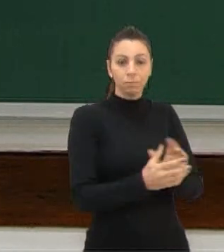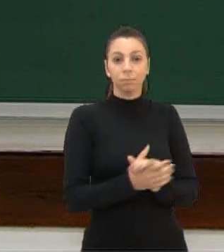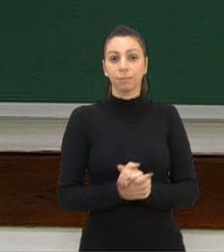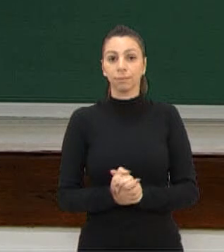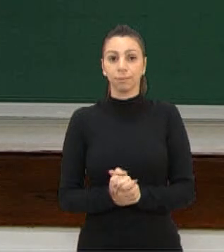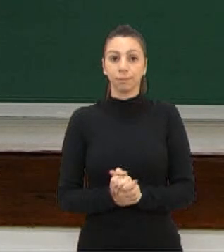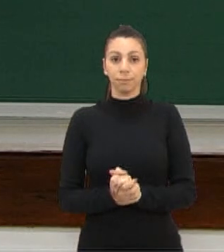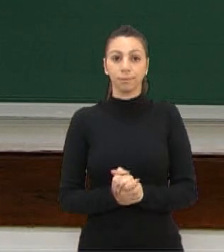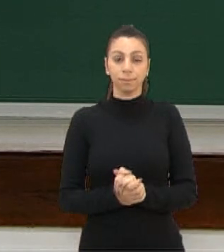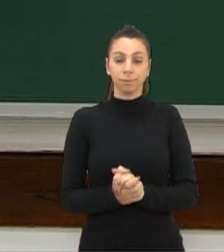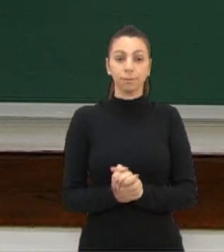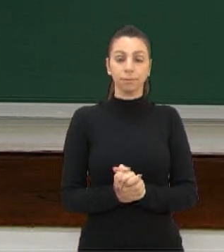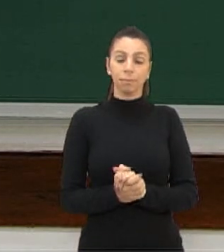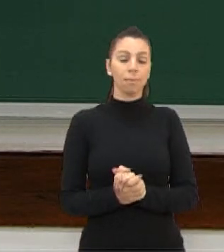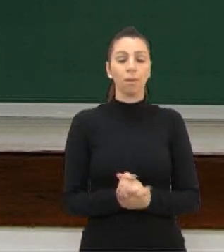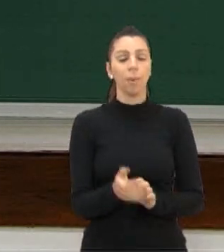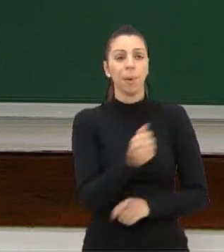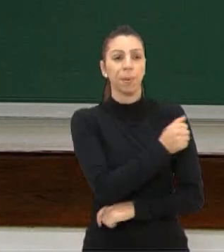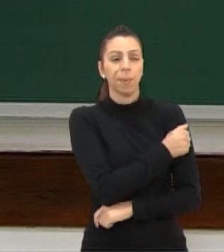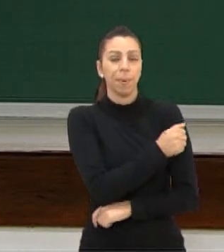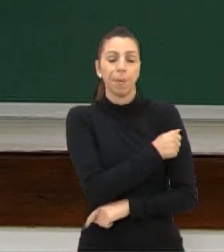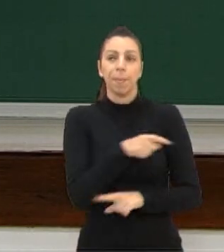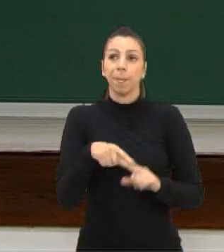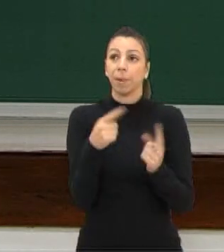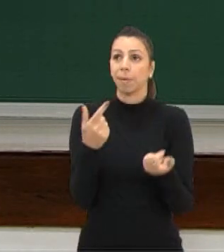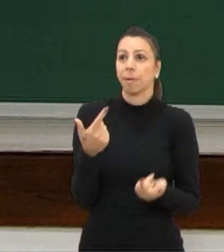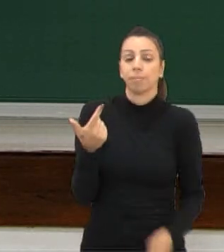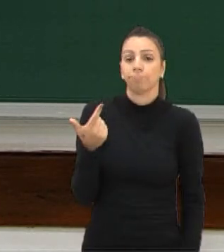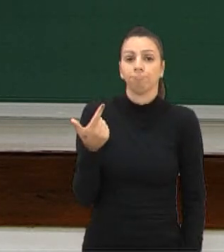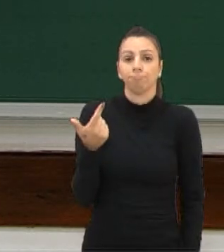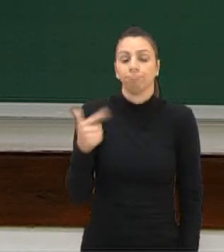Tá? Aí o aluno me pergunta, mas eu não tenho família, né?